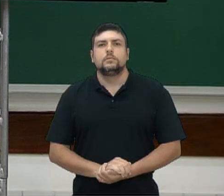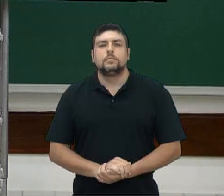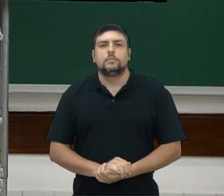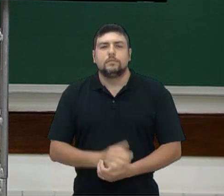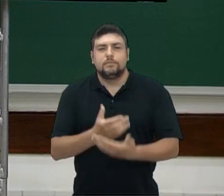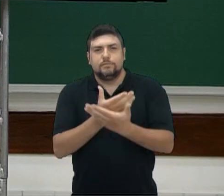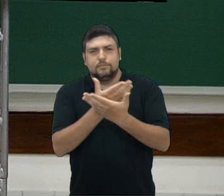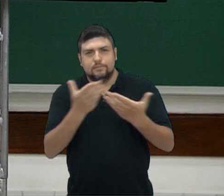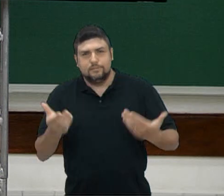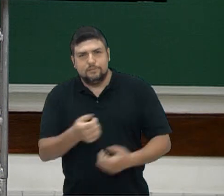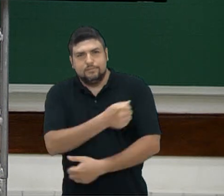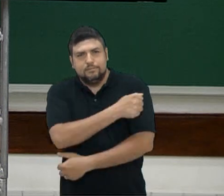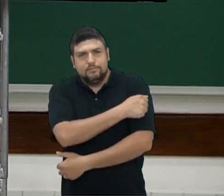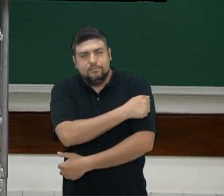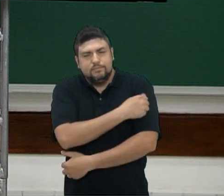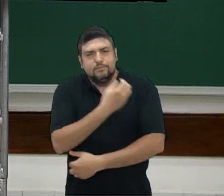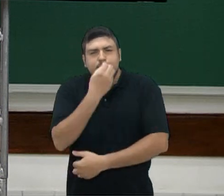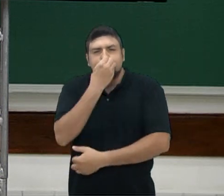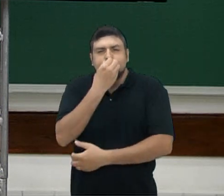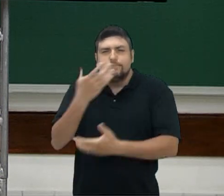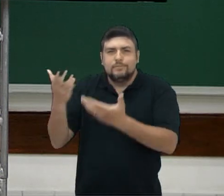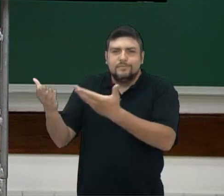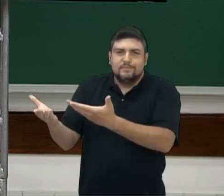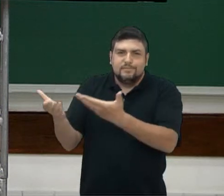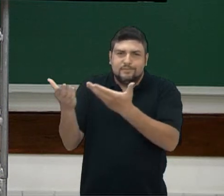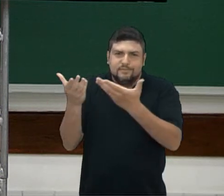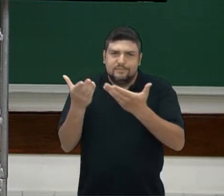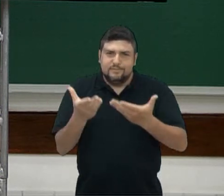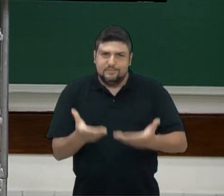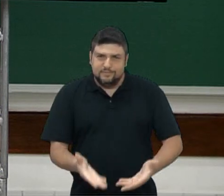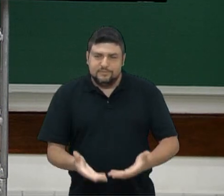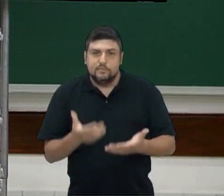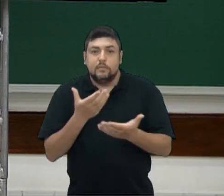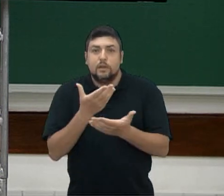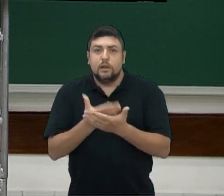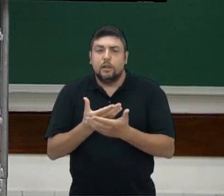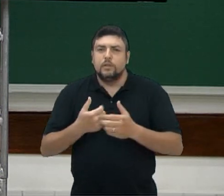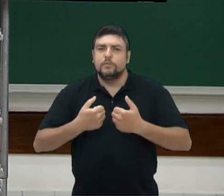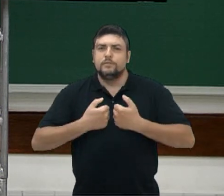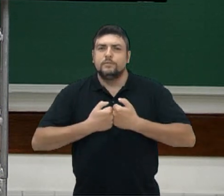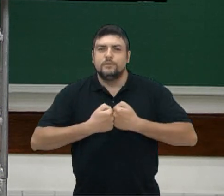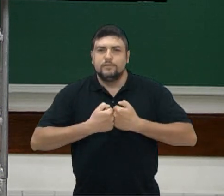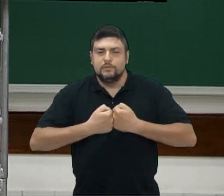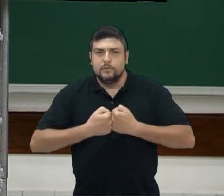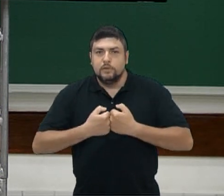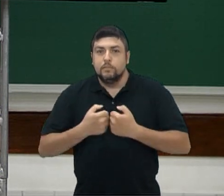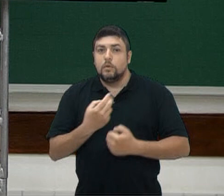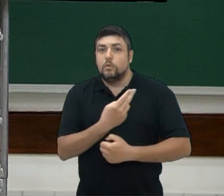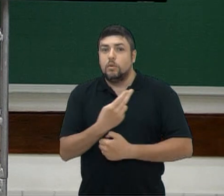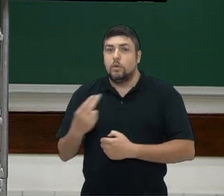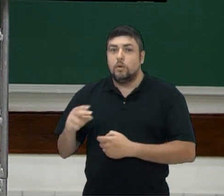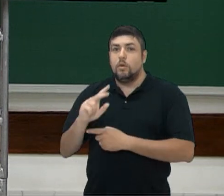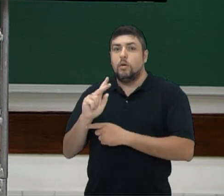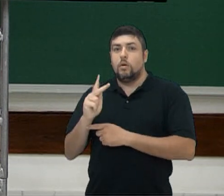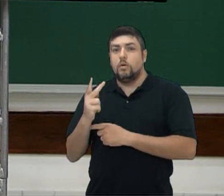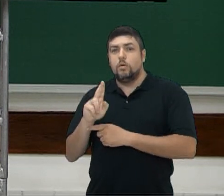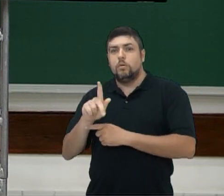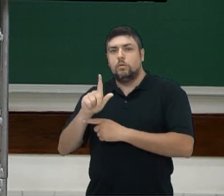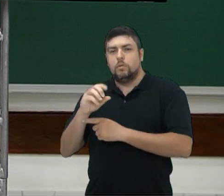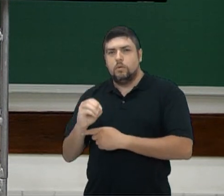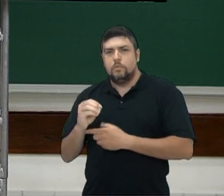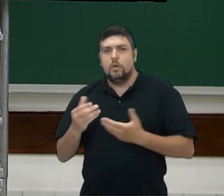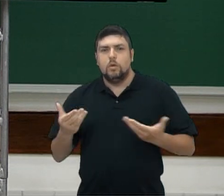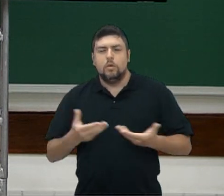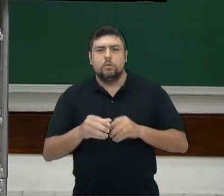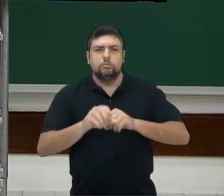Prezados alunos, sejam todos muito bem-vindos para mais uma aula de Física. Meu nome é Hugo Henrique, sou do município de Piraquara e venho trabalhar esse conceito da